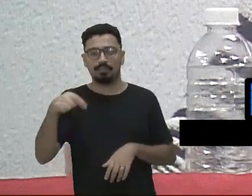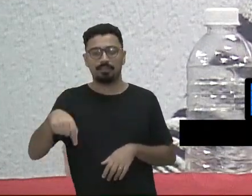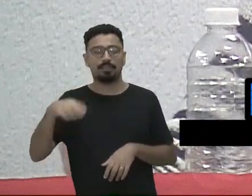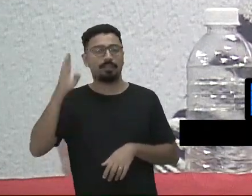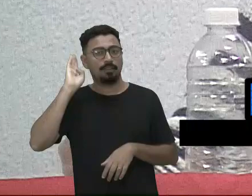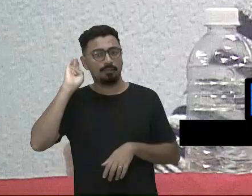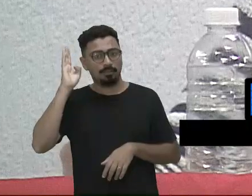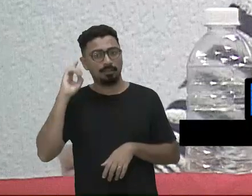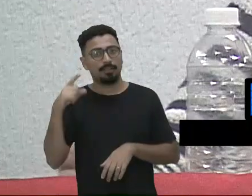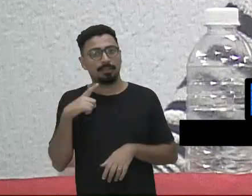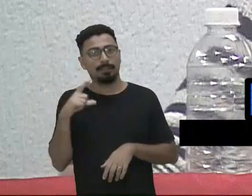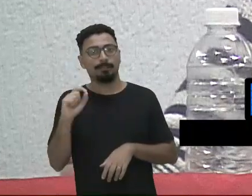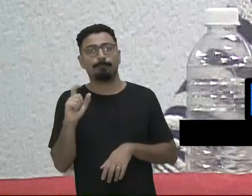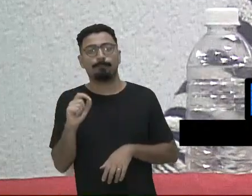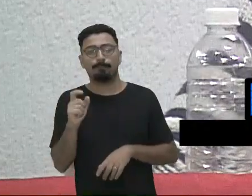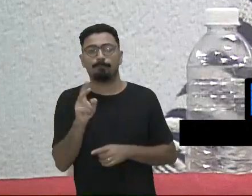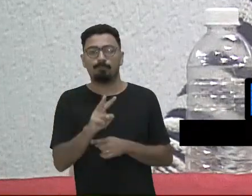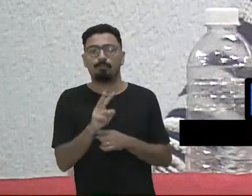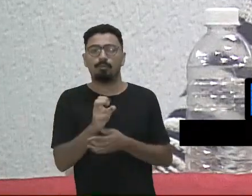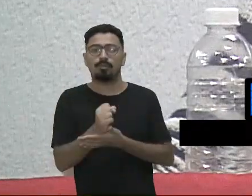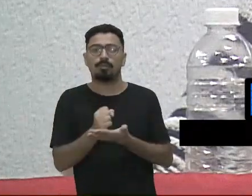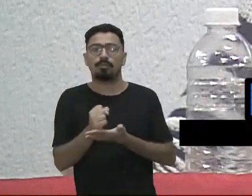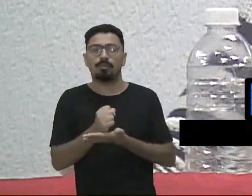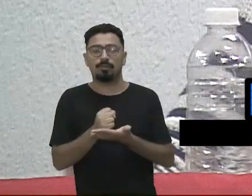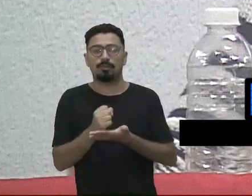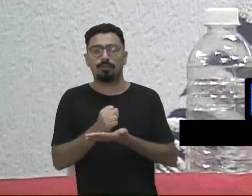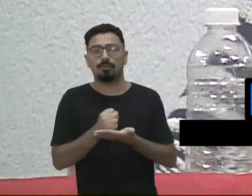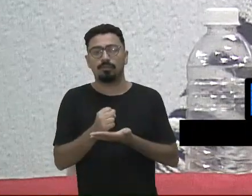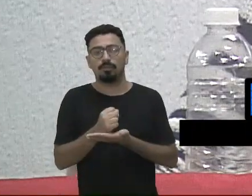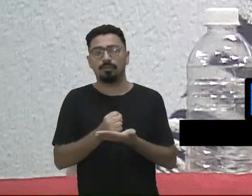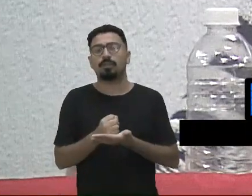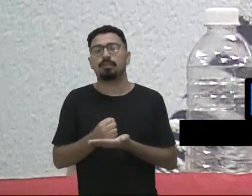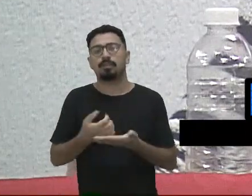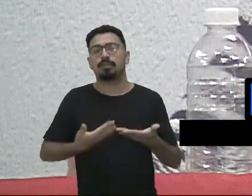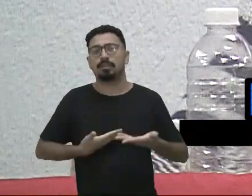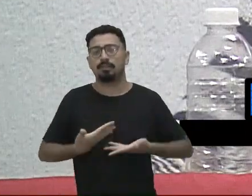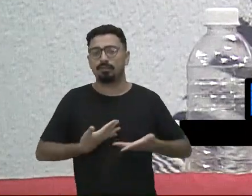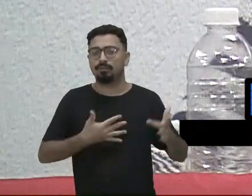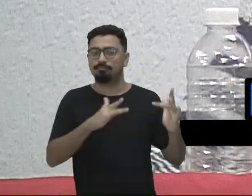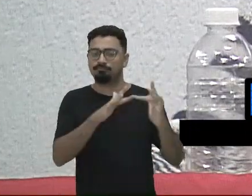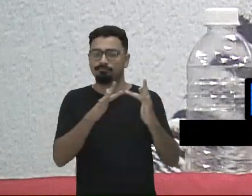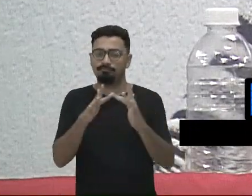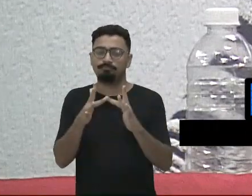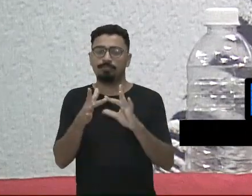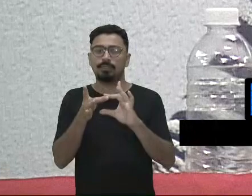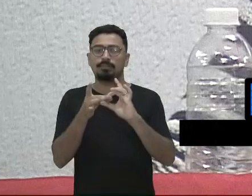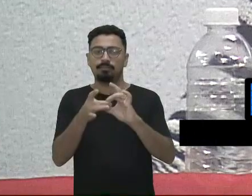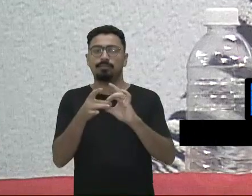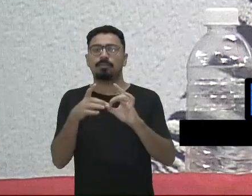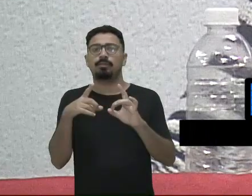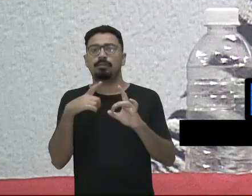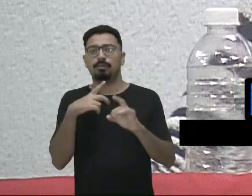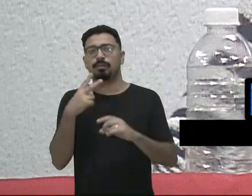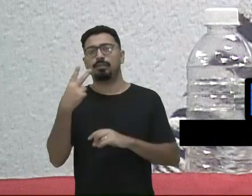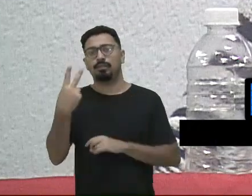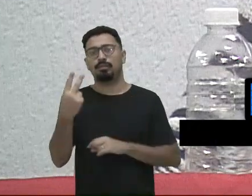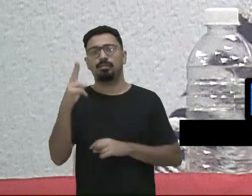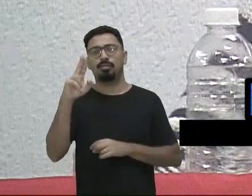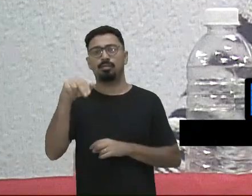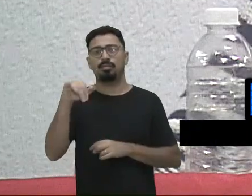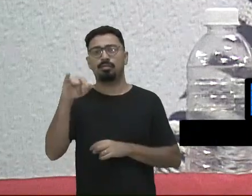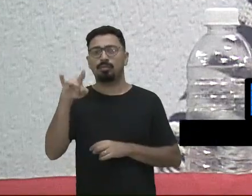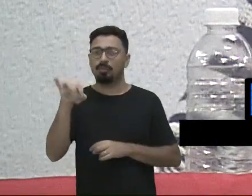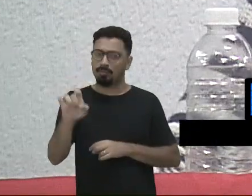temos também, dentro do âmbito da proteção básica, os serviços de convivência e fortalecimento de vínculo. Hoje nós temos 2 unidades